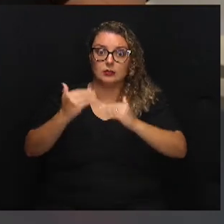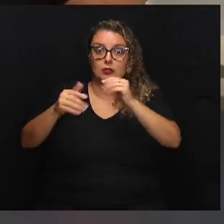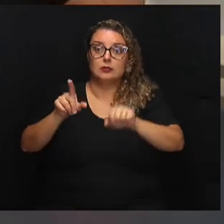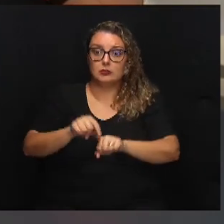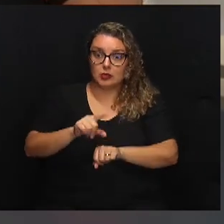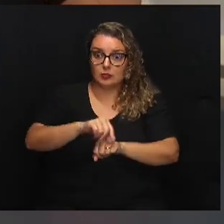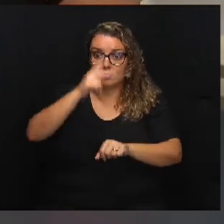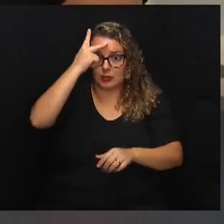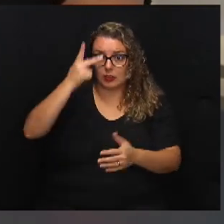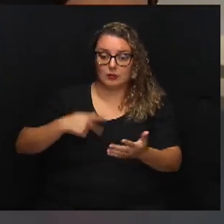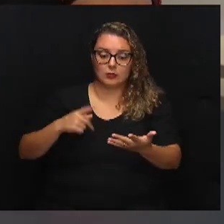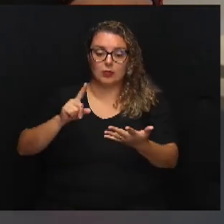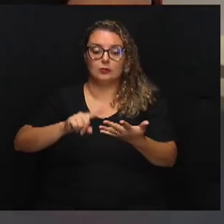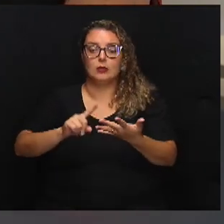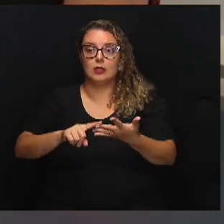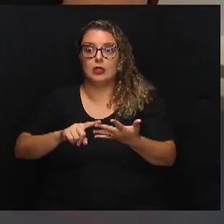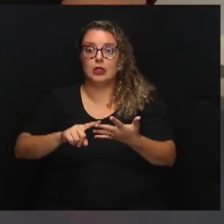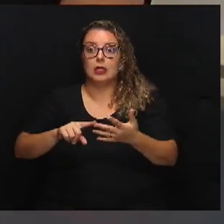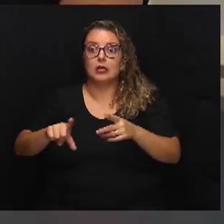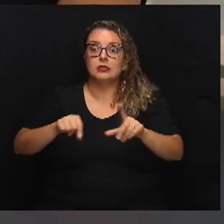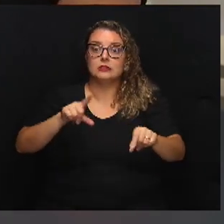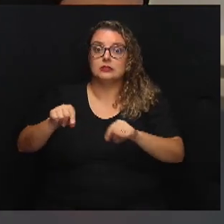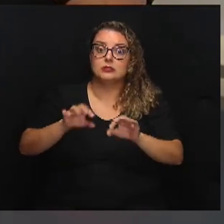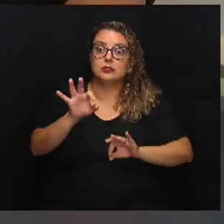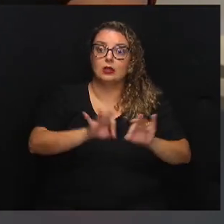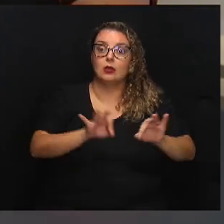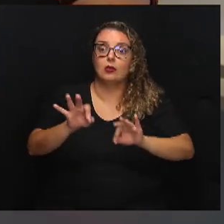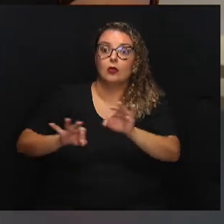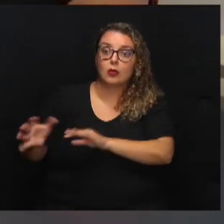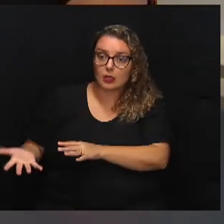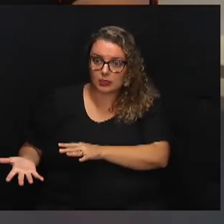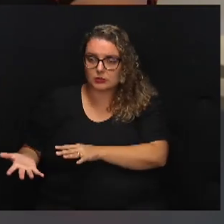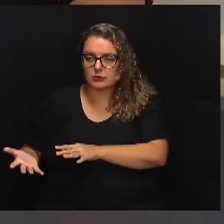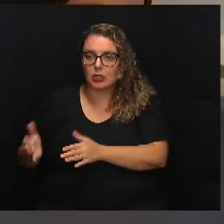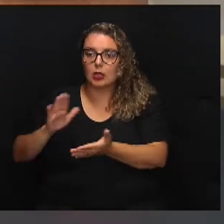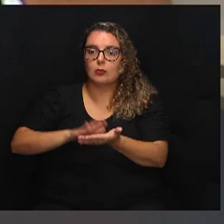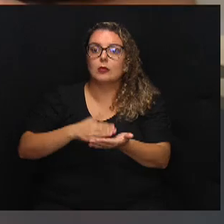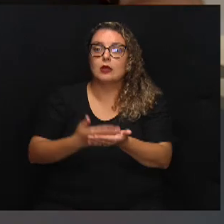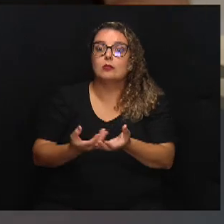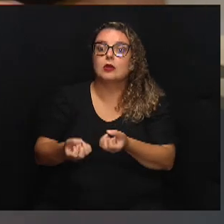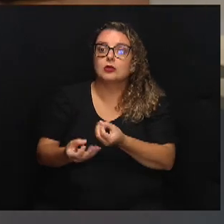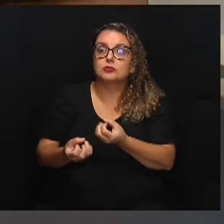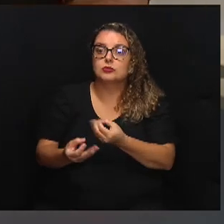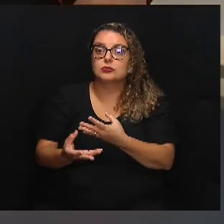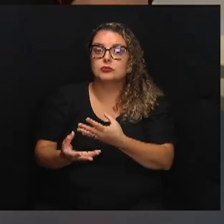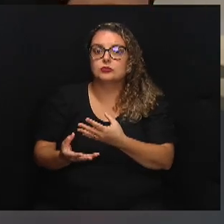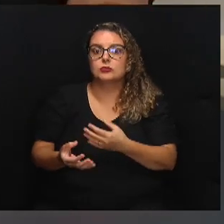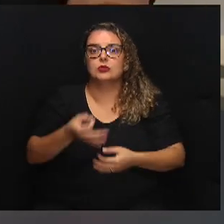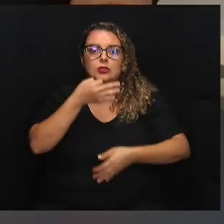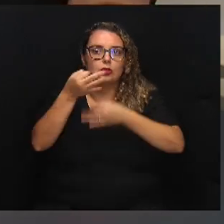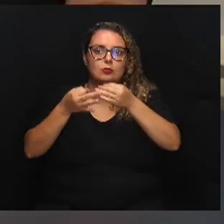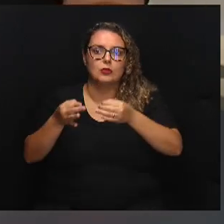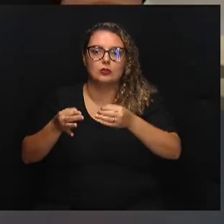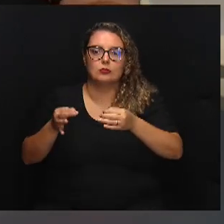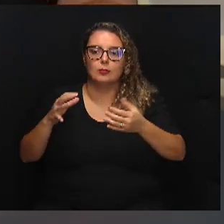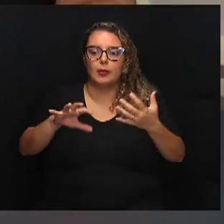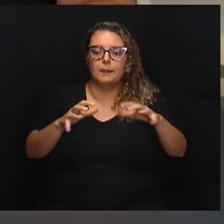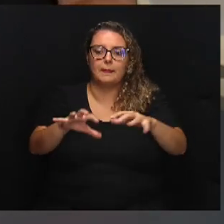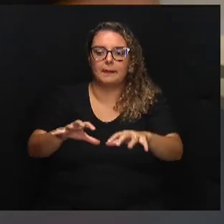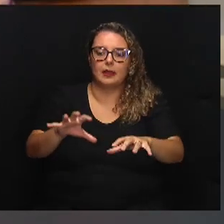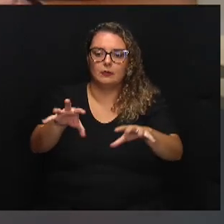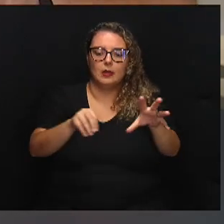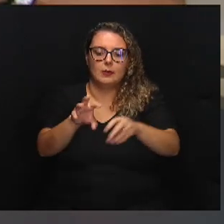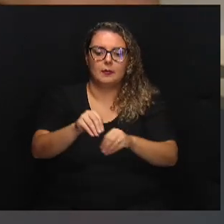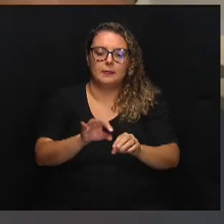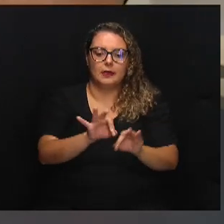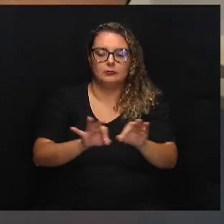O terceiro seria a seleção, relação e organização para interpretar informações, fatos e opiniões em defesa de um ponto de